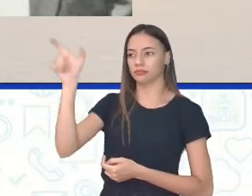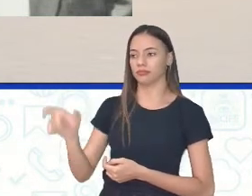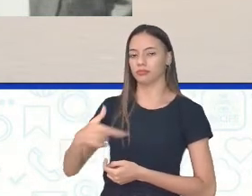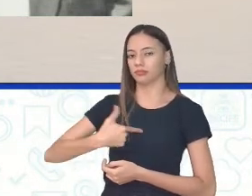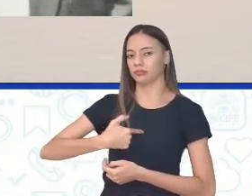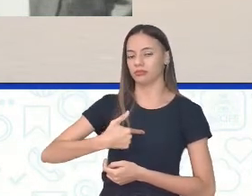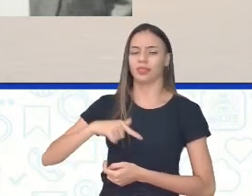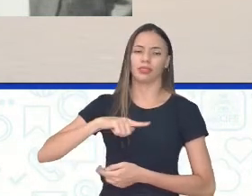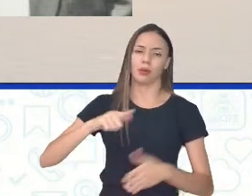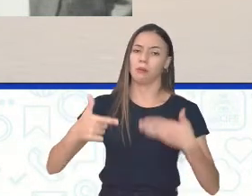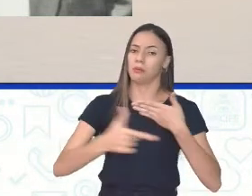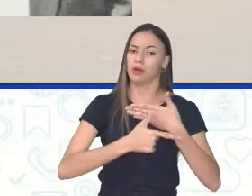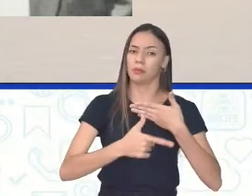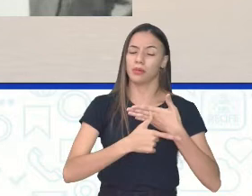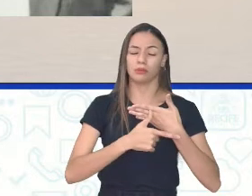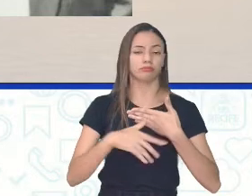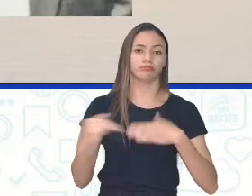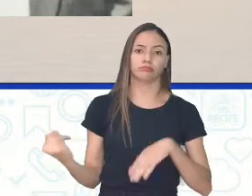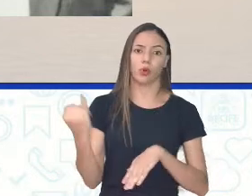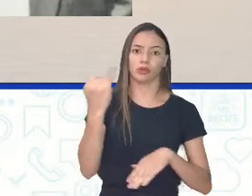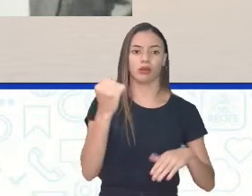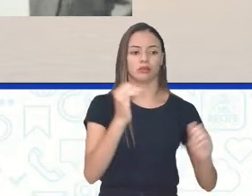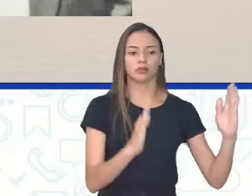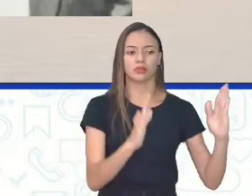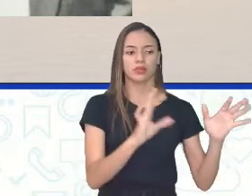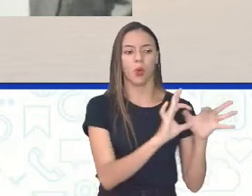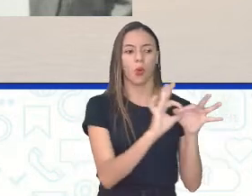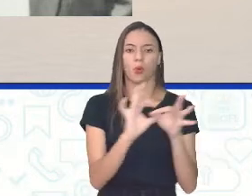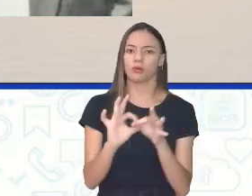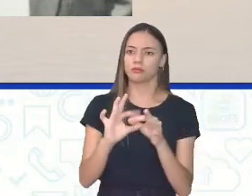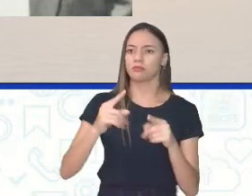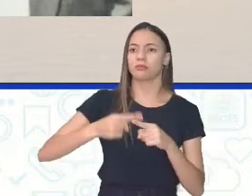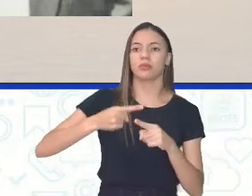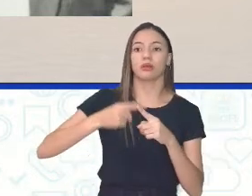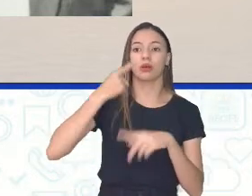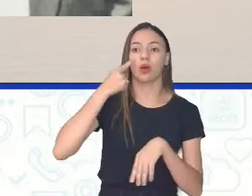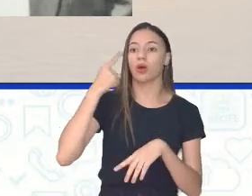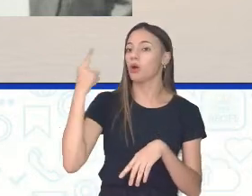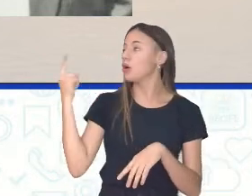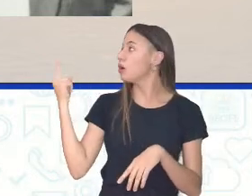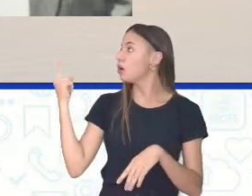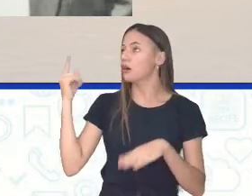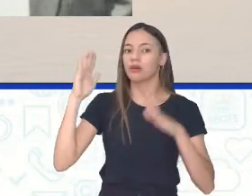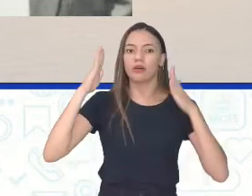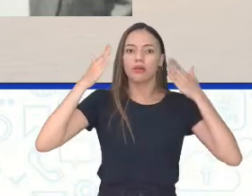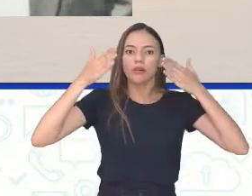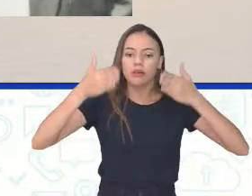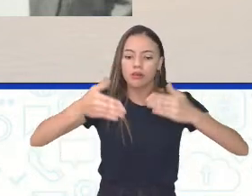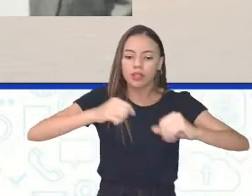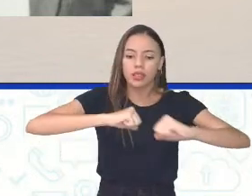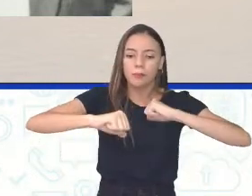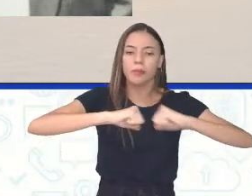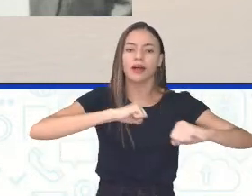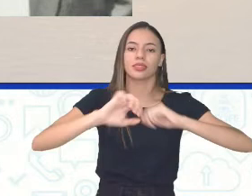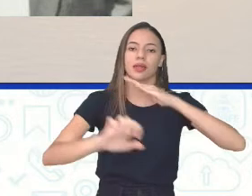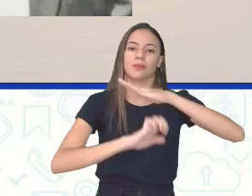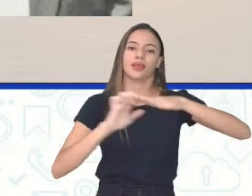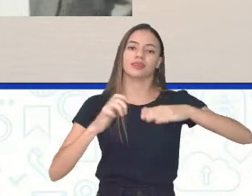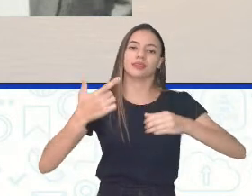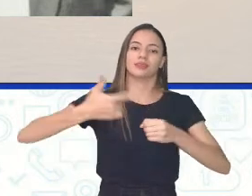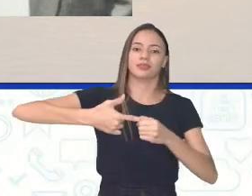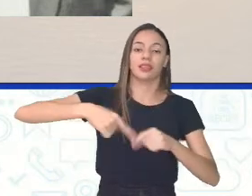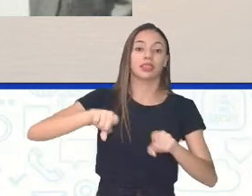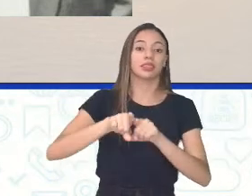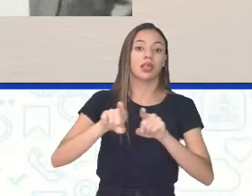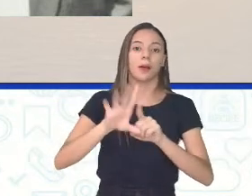um papel muito importante nesse contexto, porque é ele, ó, que vai centralizar o debate da Petrobras e o